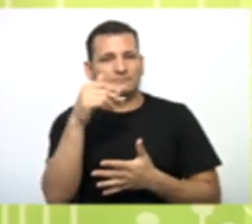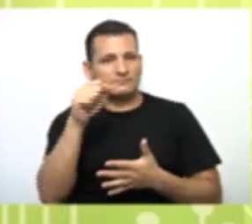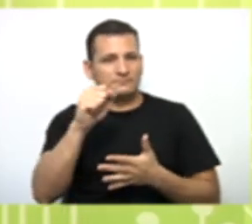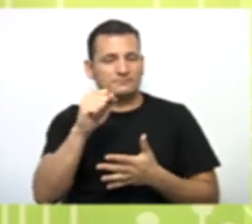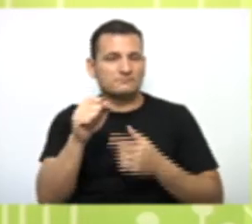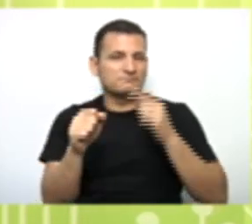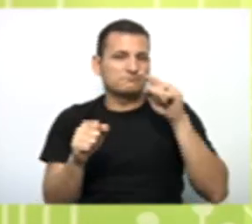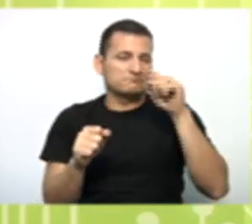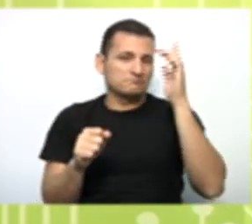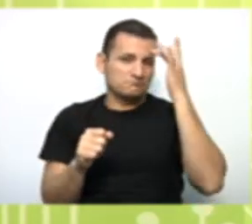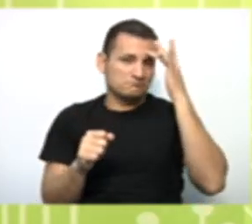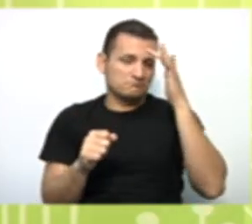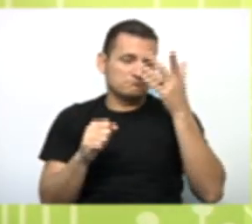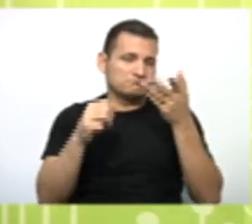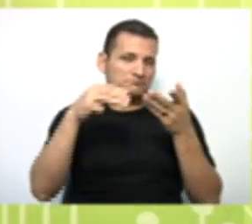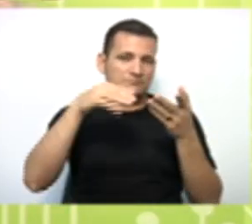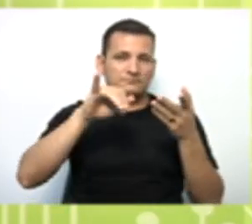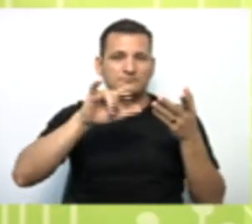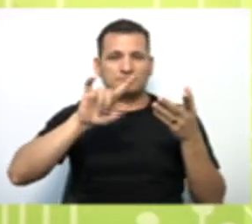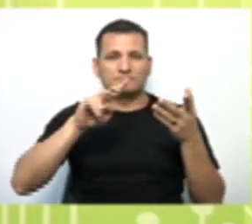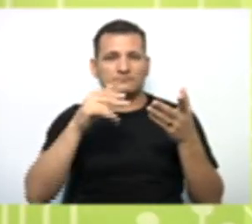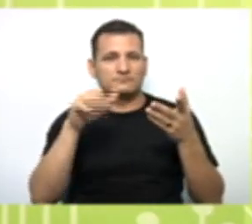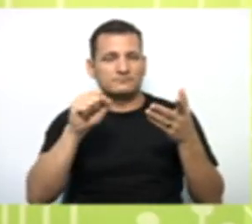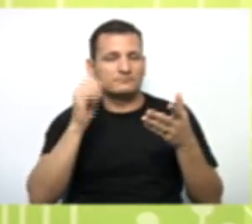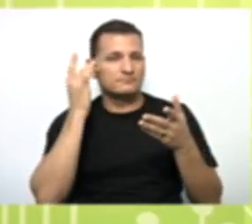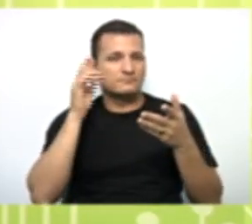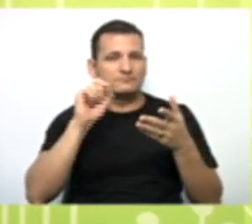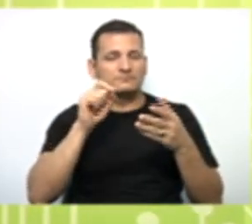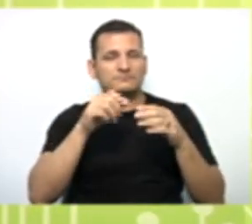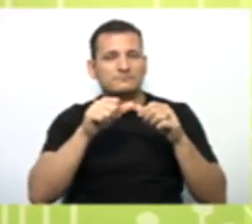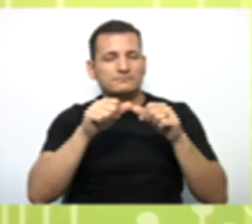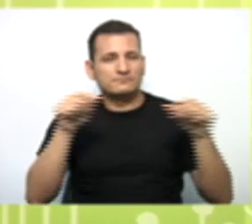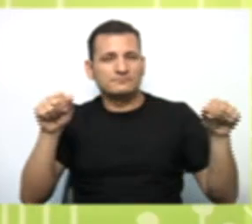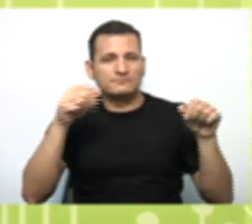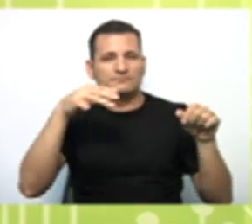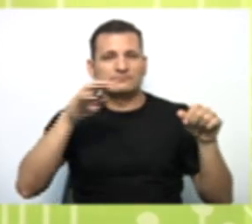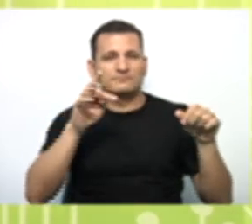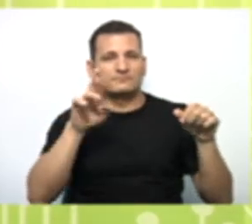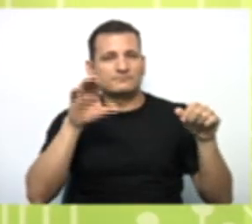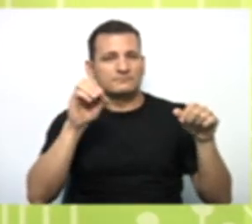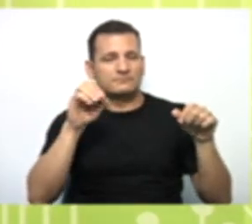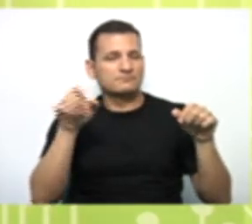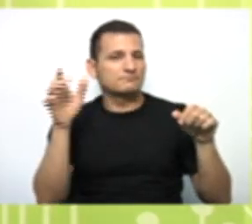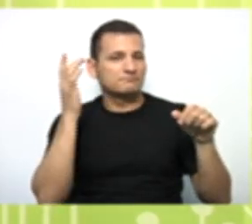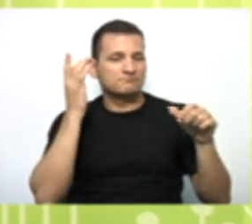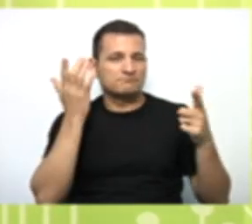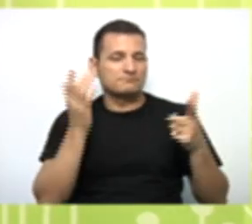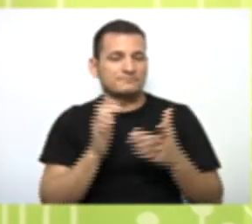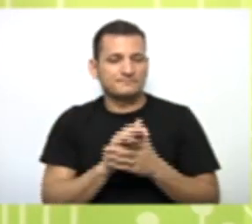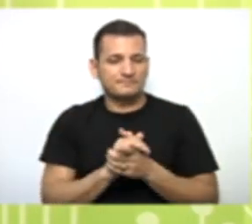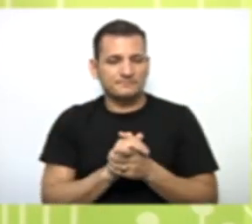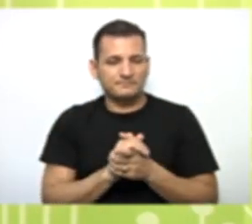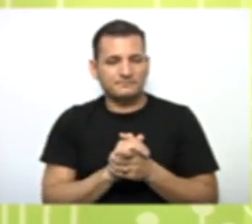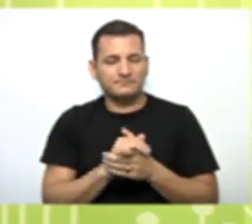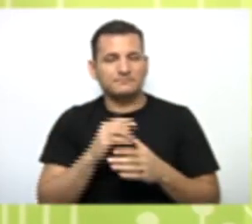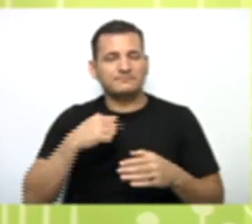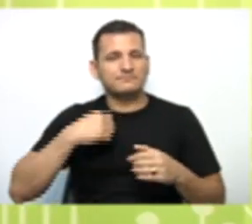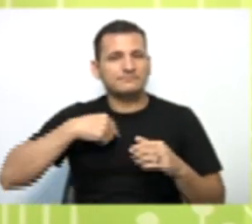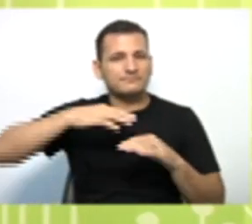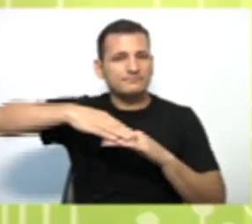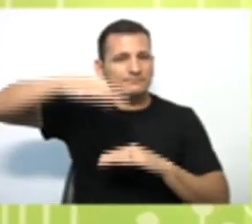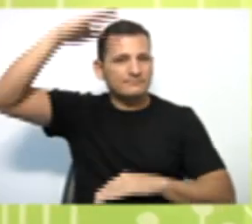nem trabalhar em milhas, né? Ou não sabe nem o que é metro. Quer dizer, sabe que existe o metro, mas milhas. Né? Então, qual é a minha